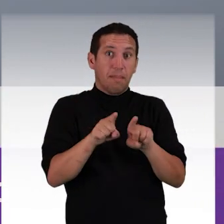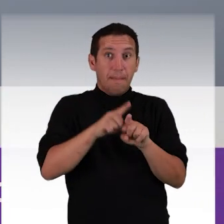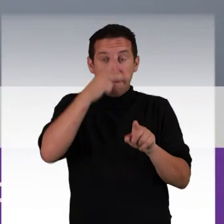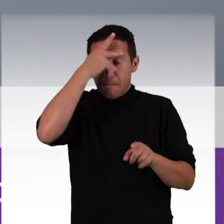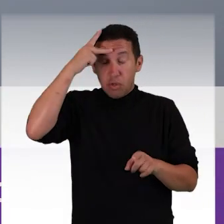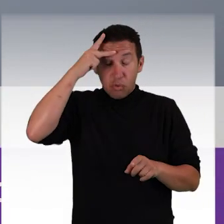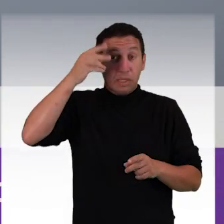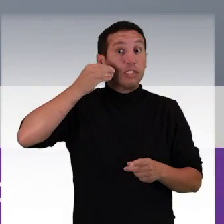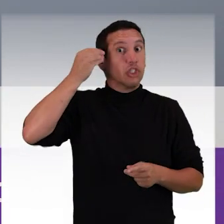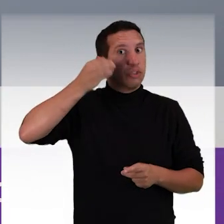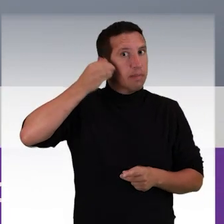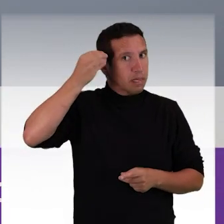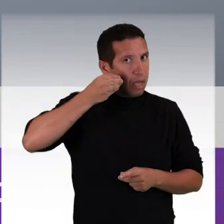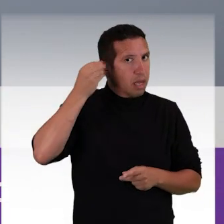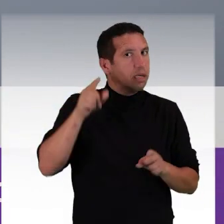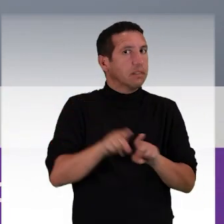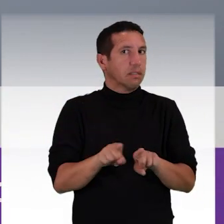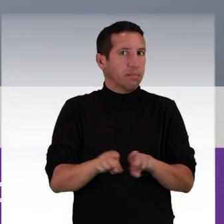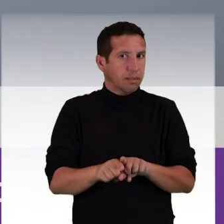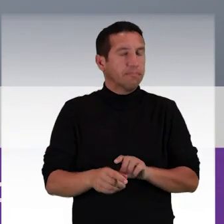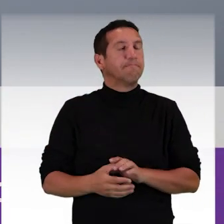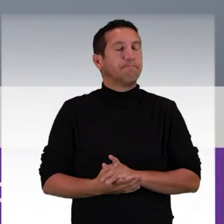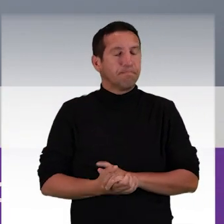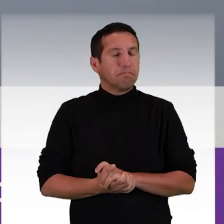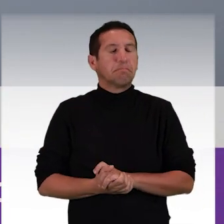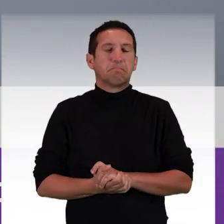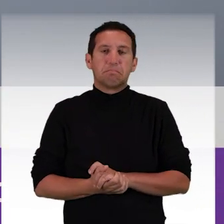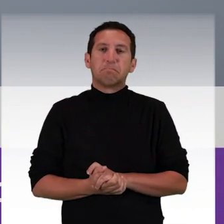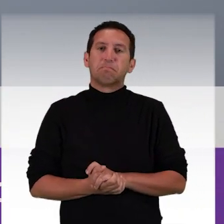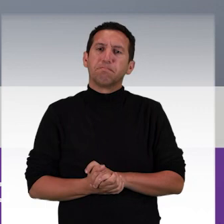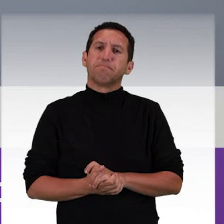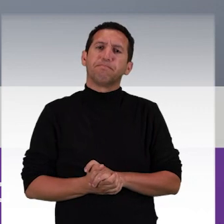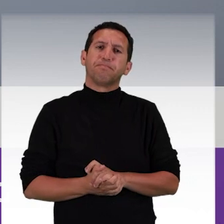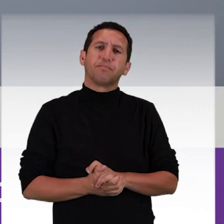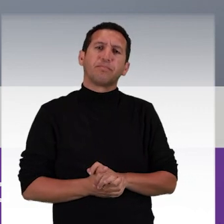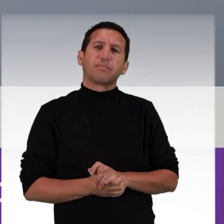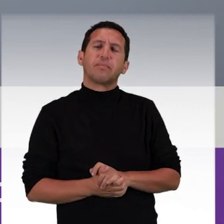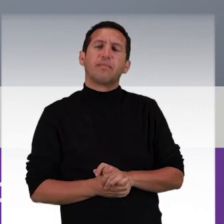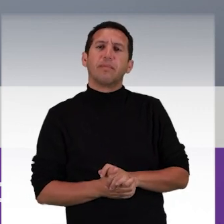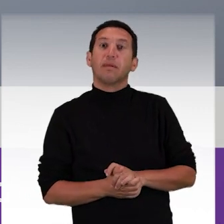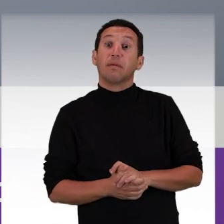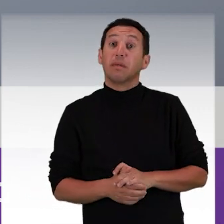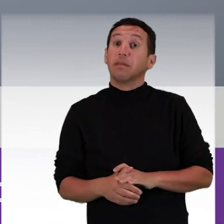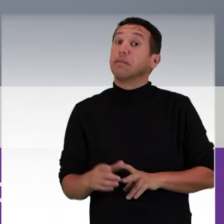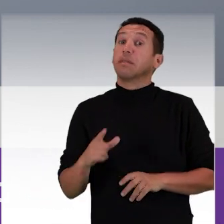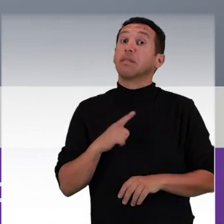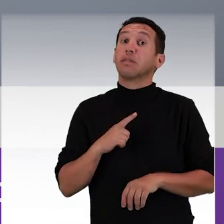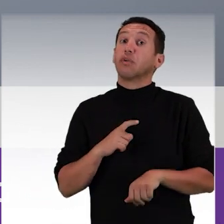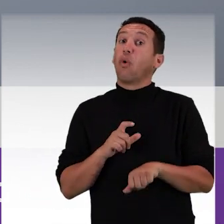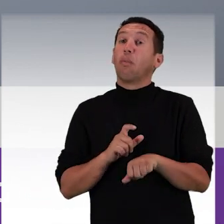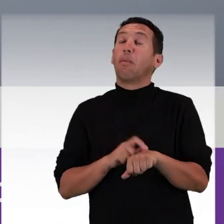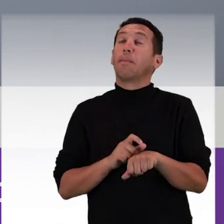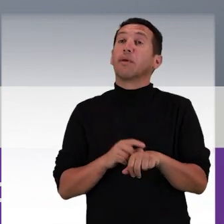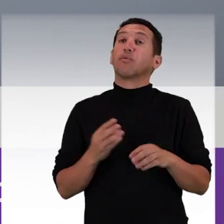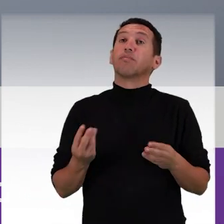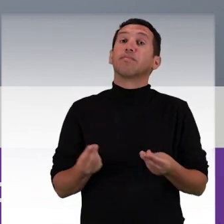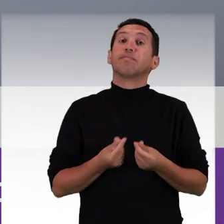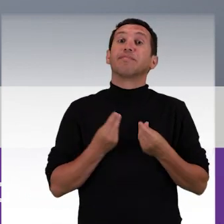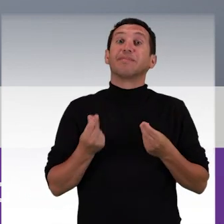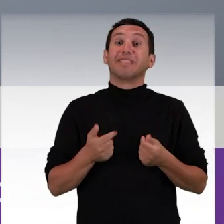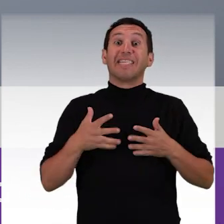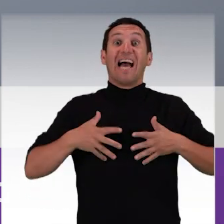interessadas com experiência na na atuação e que tínhamos momentos de